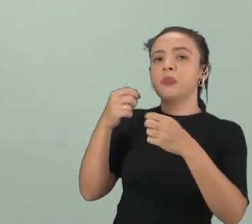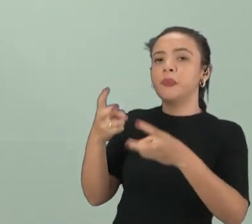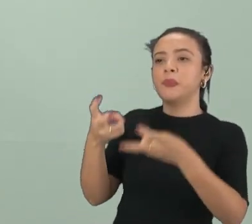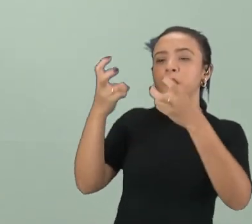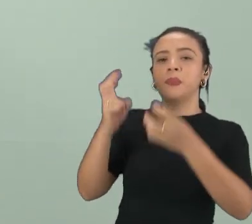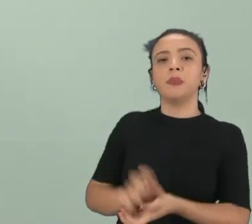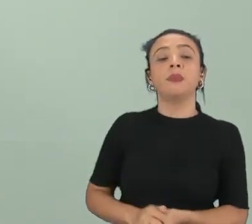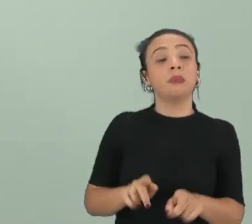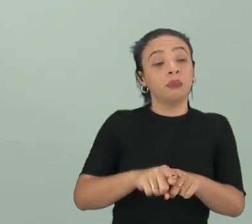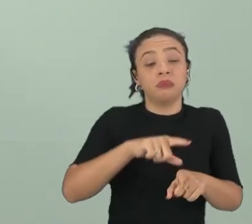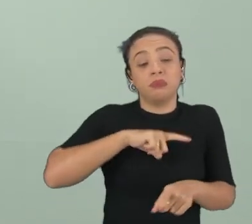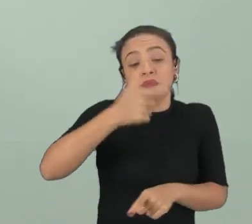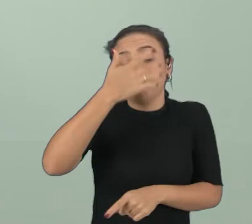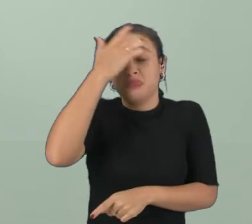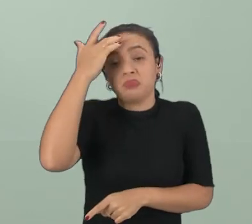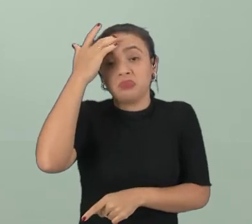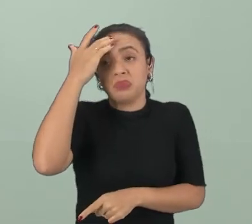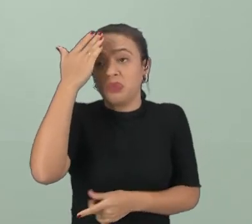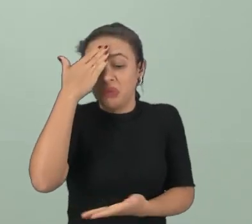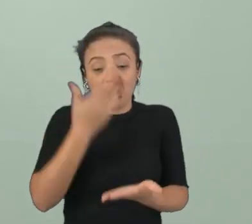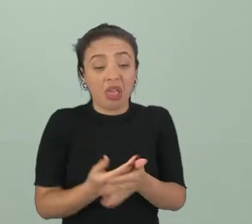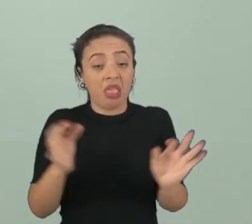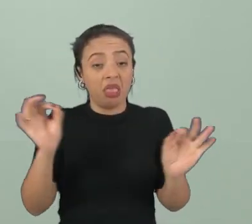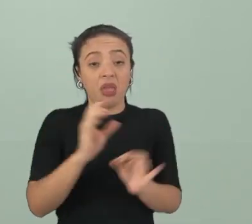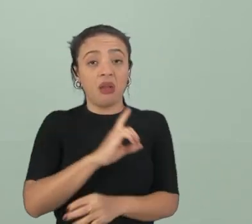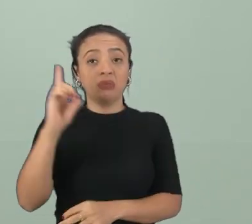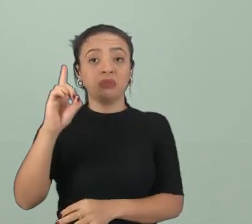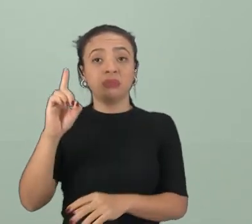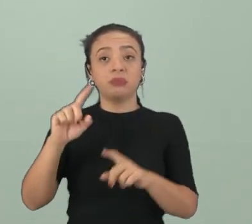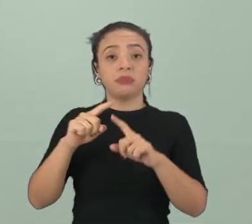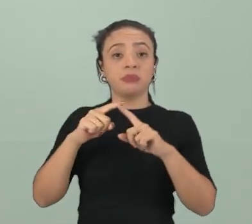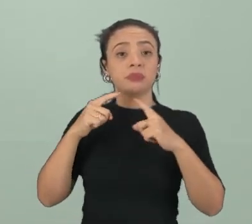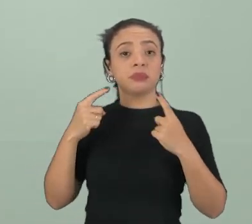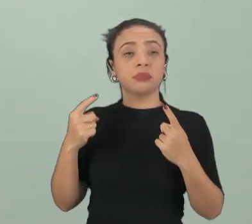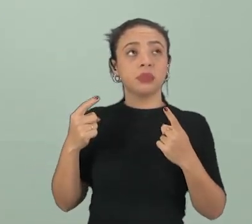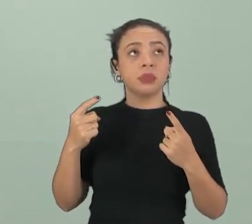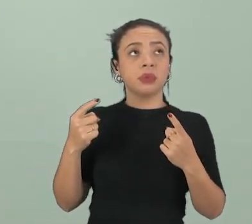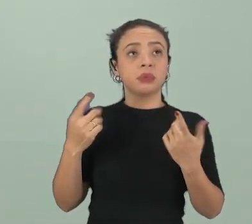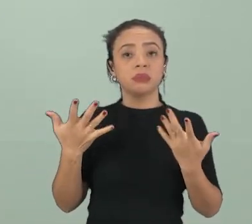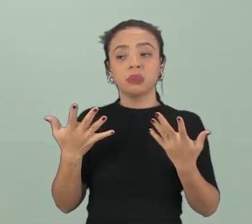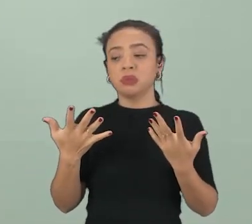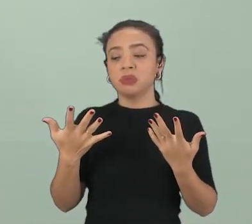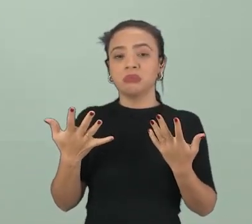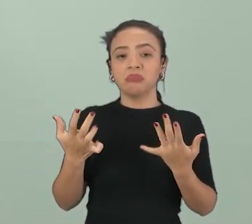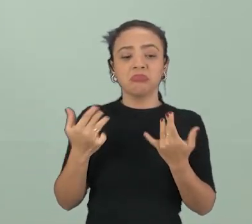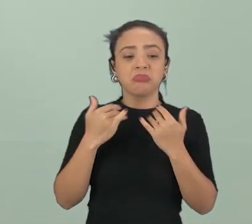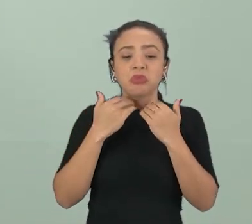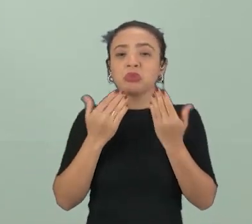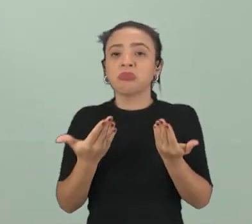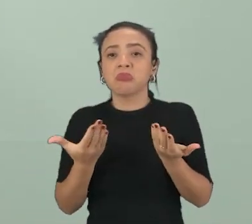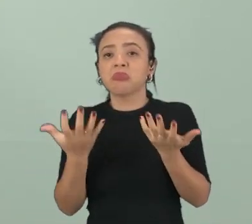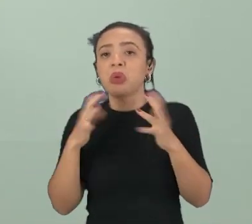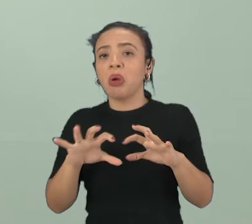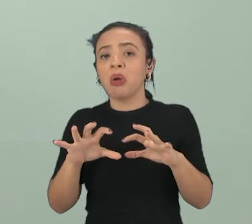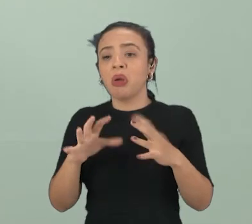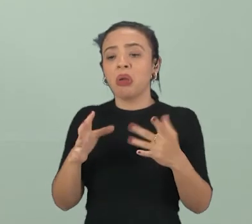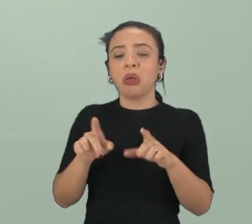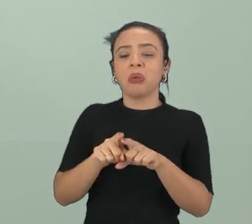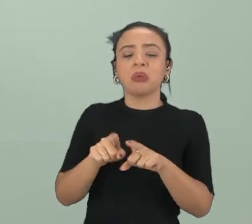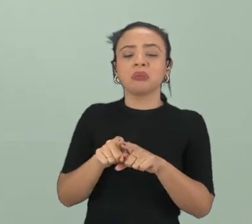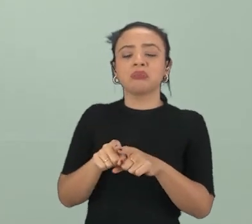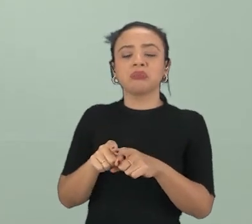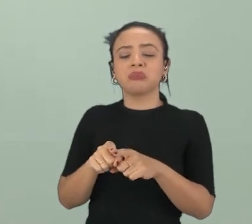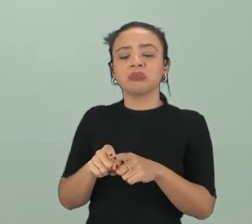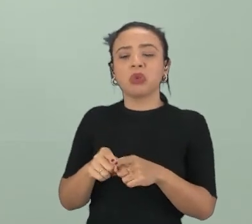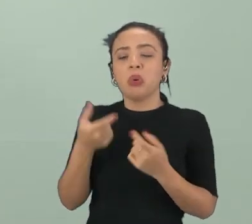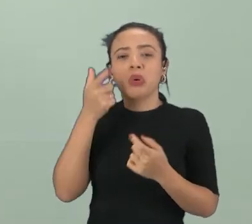é outra pessoa que não acredita em Deus mas não é que não quis ou não se interessou ou não é da sua